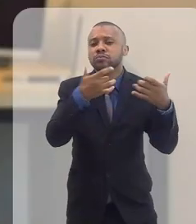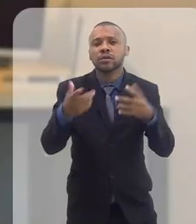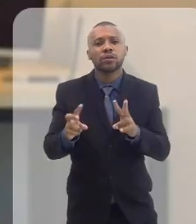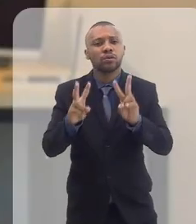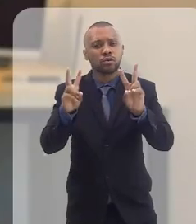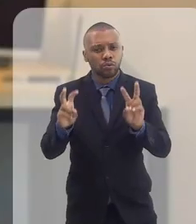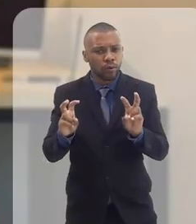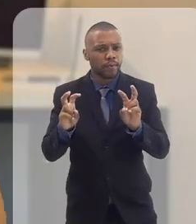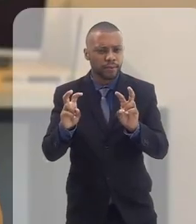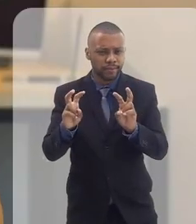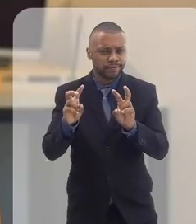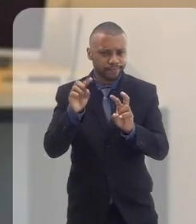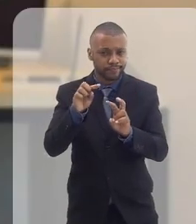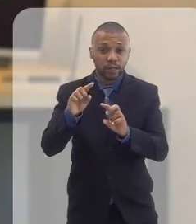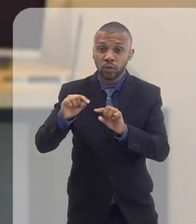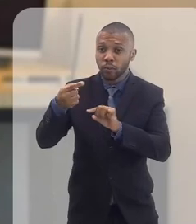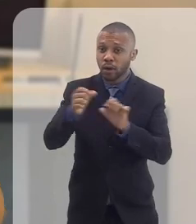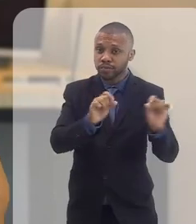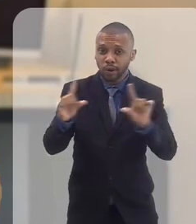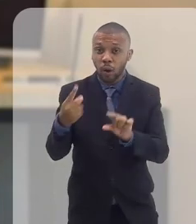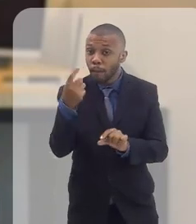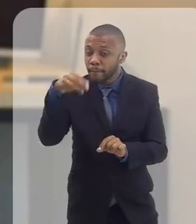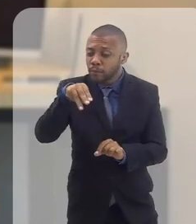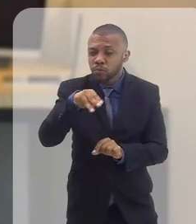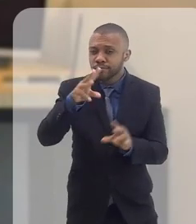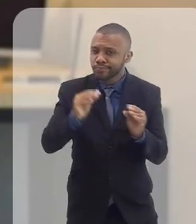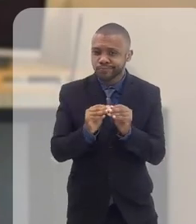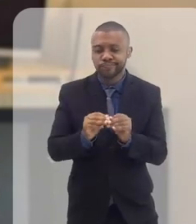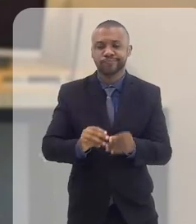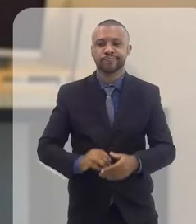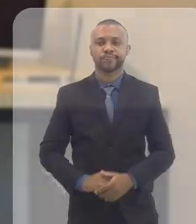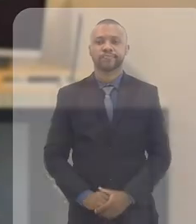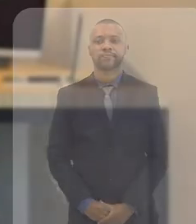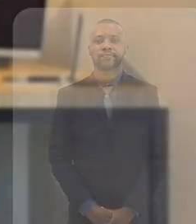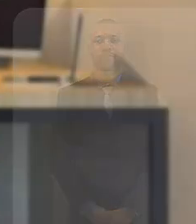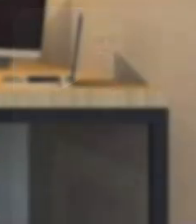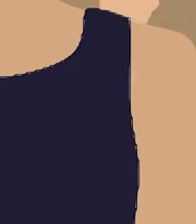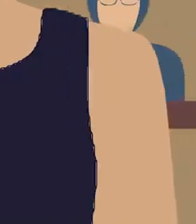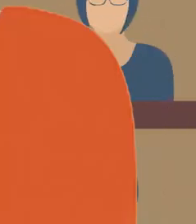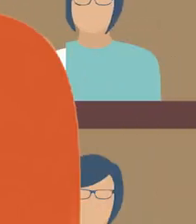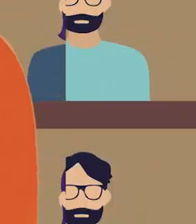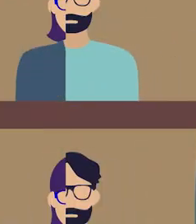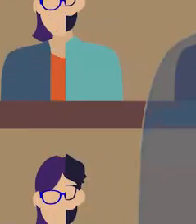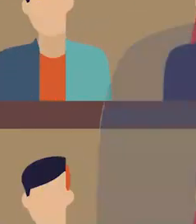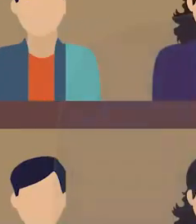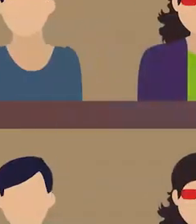a gente volta falando sobre esse assunto no próximo bloco. É só um minutinho, saia daí.